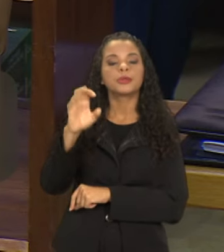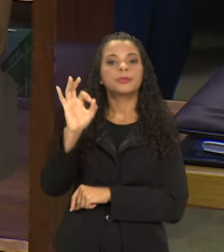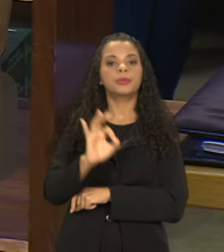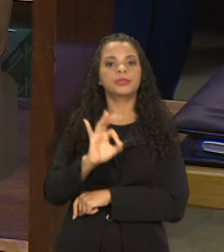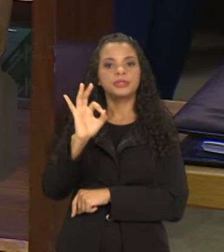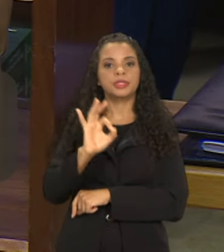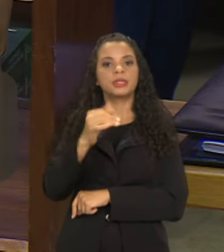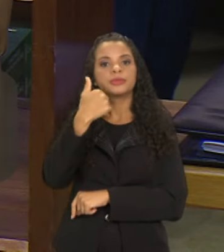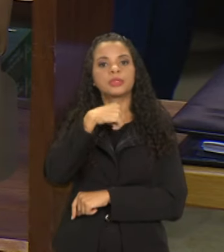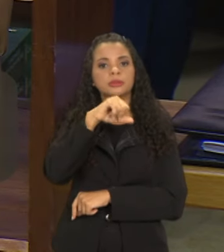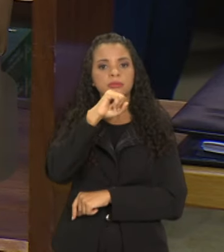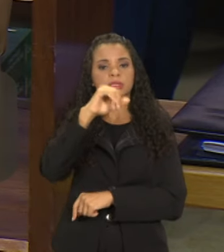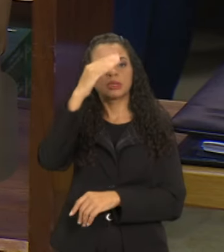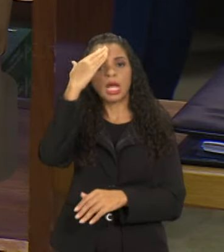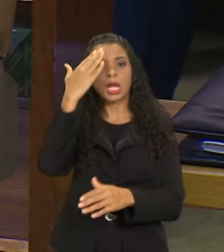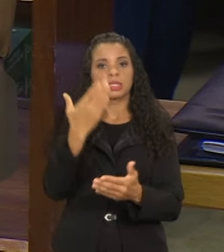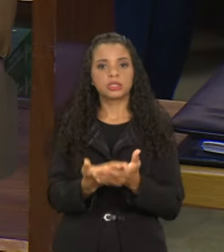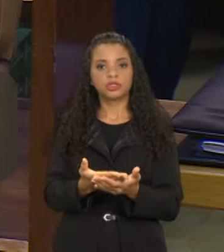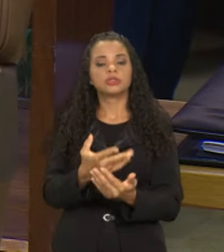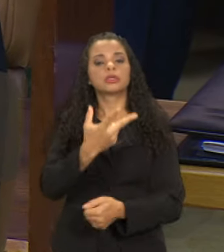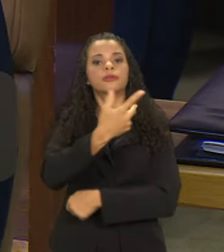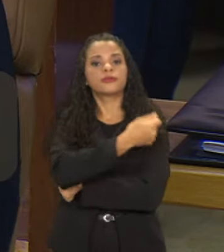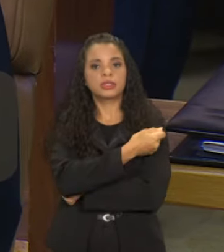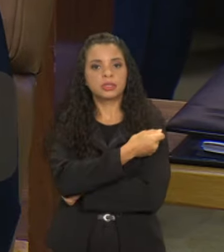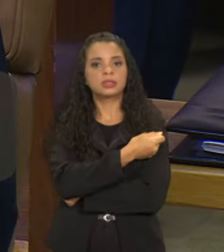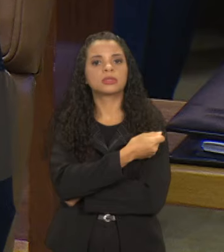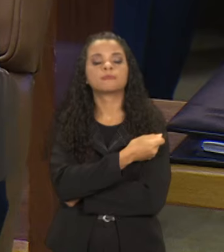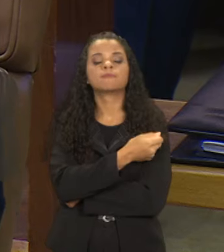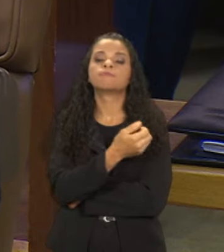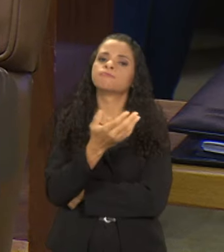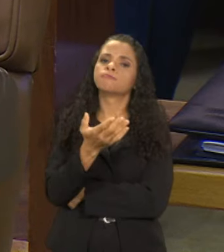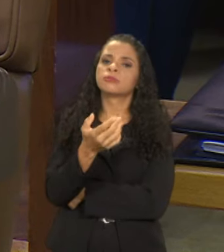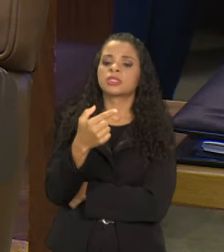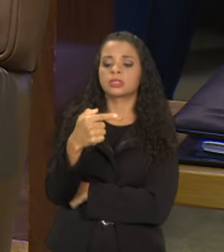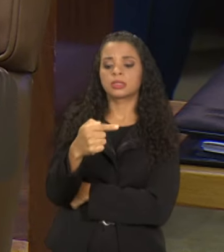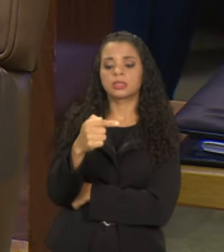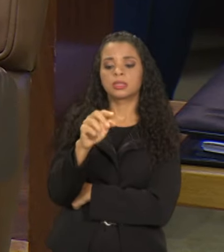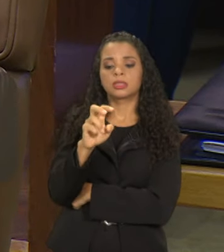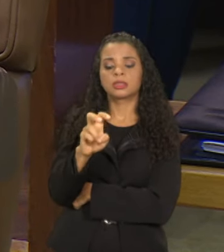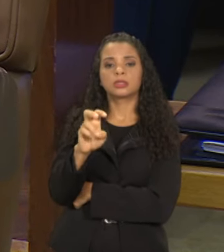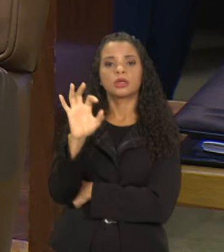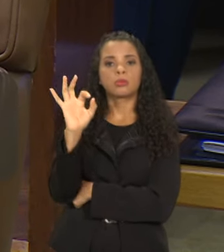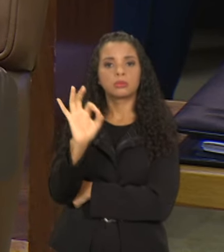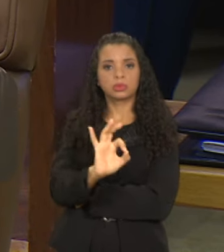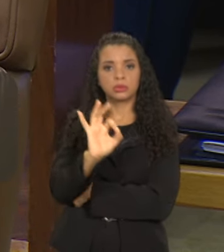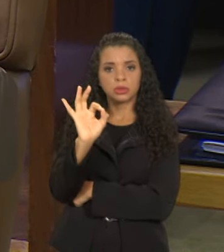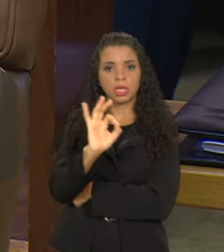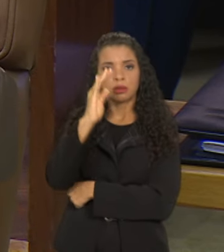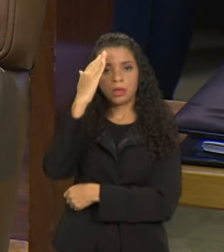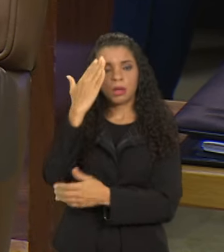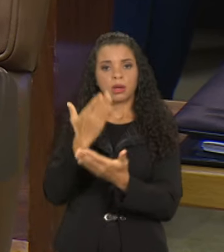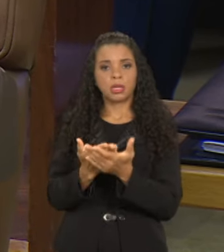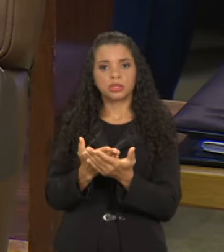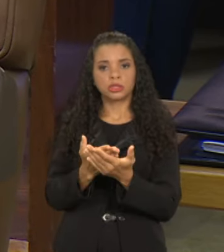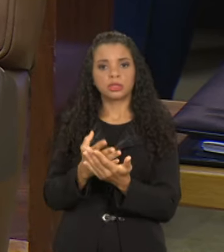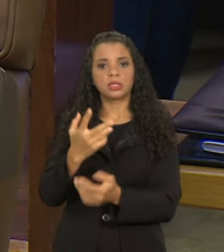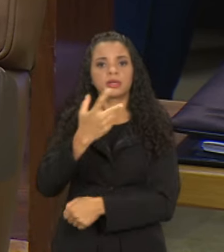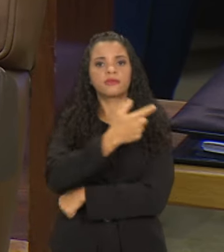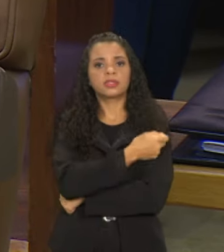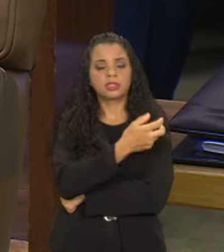vacinas. Ora bem, se 75%, ministro Flávio Dino, acreditam na vacina, ninguém vai perguntar sobre